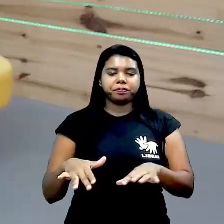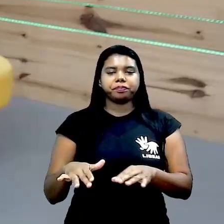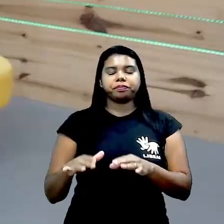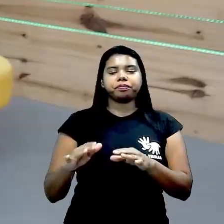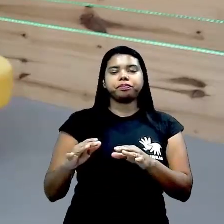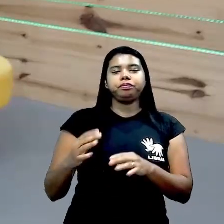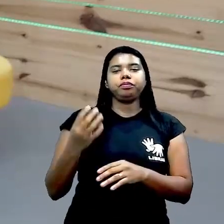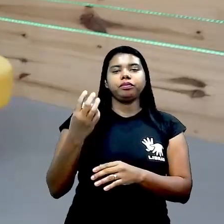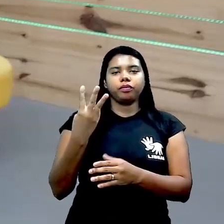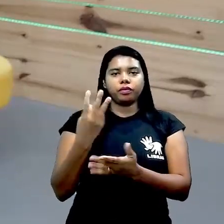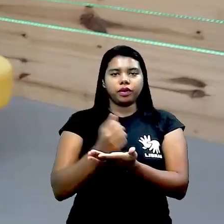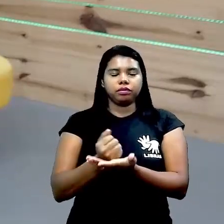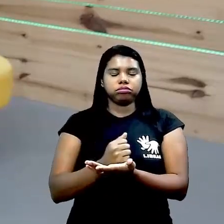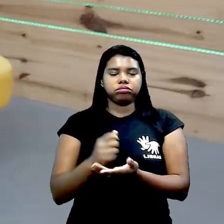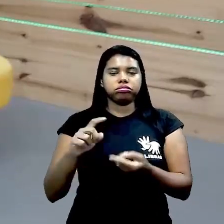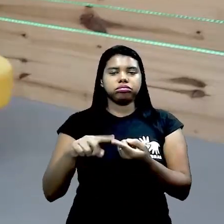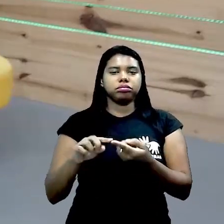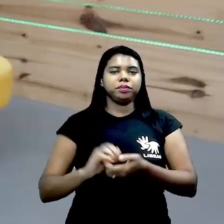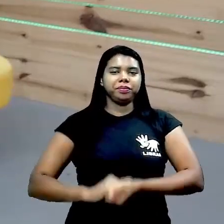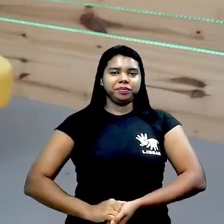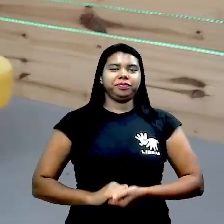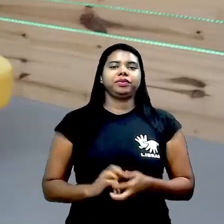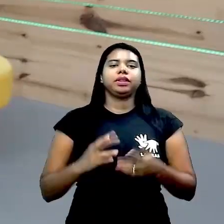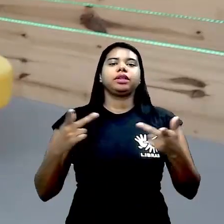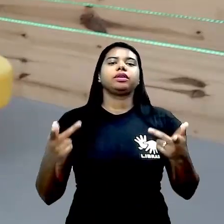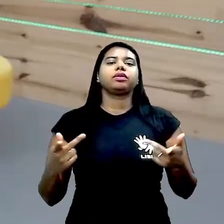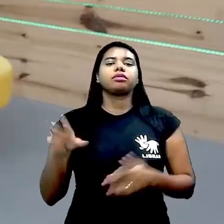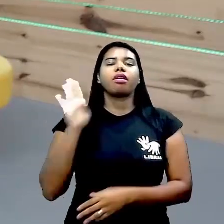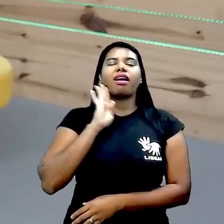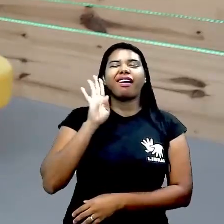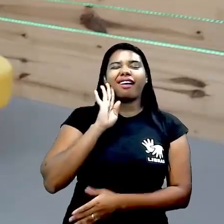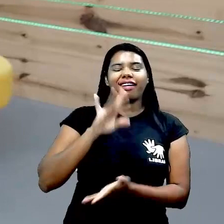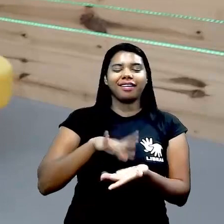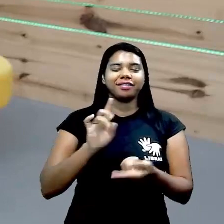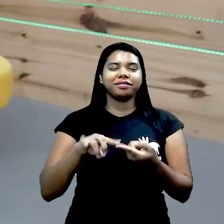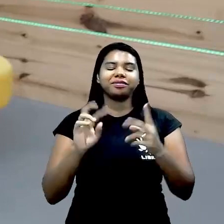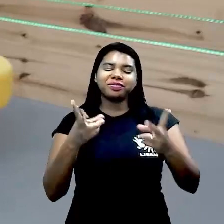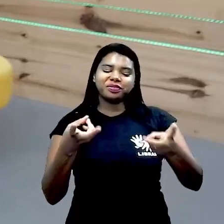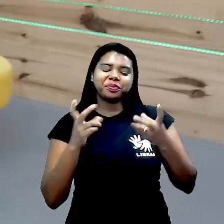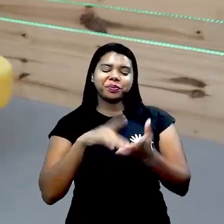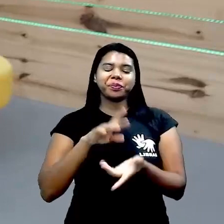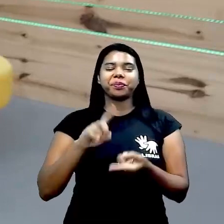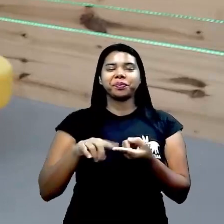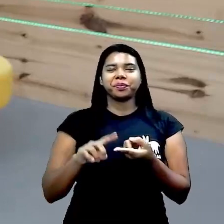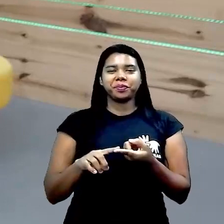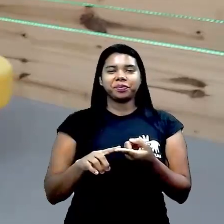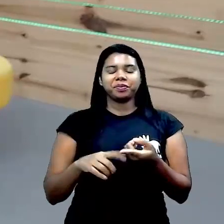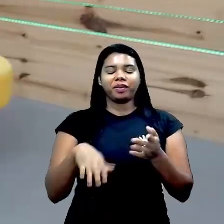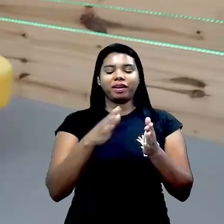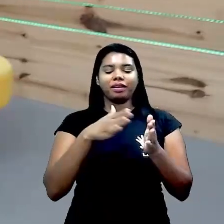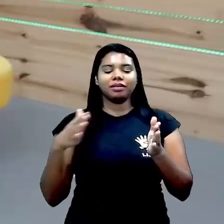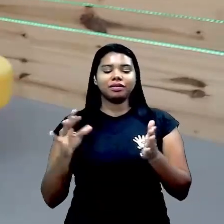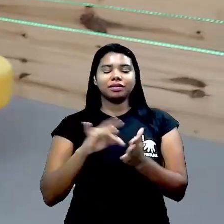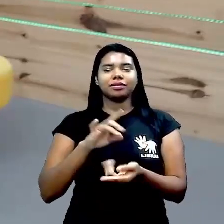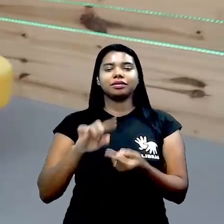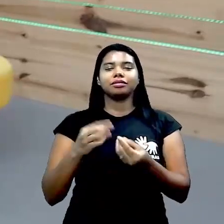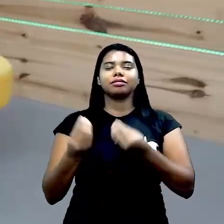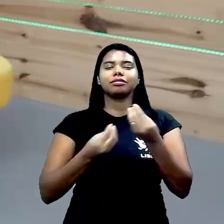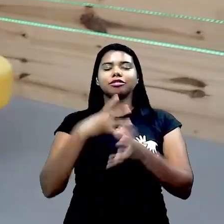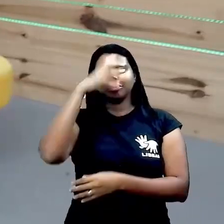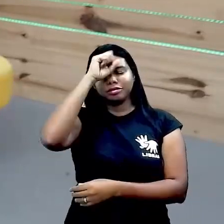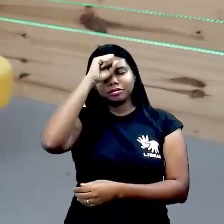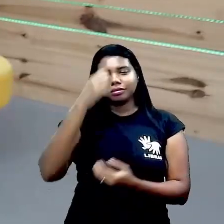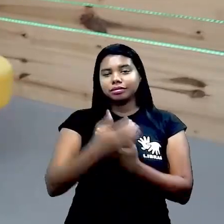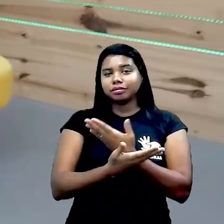outros players usando o gamepad. Tem outra coisa bem legal para se perceber dentro desse processo, que fica como aprendizado